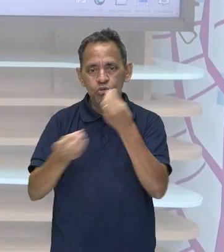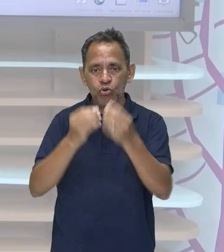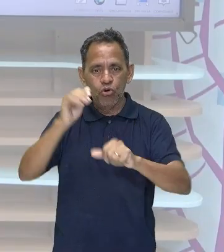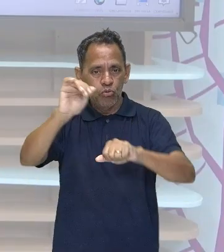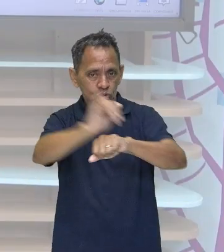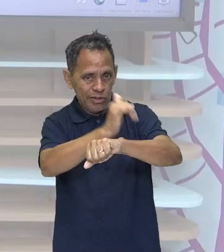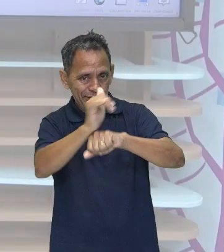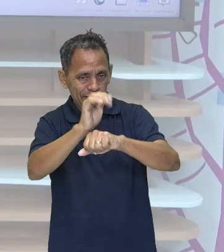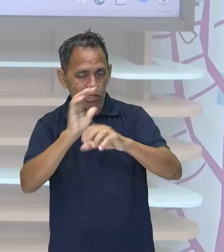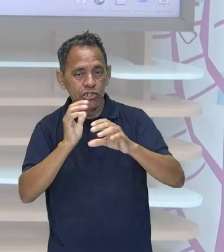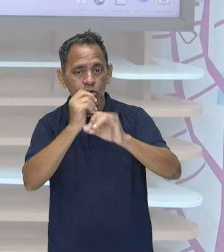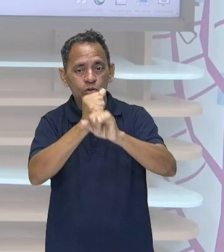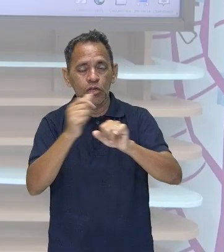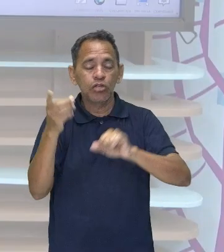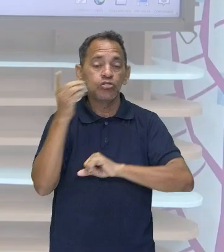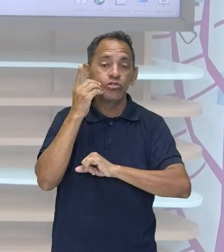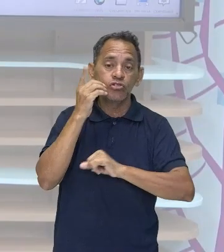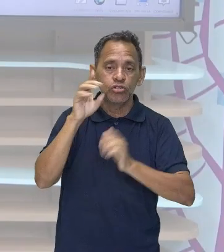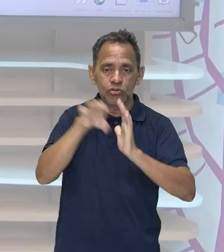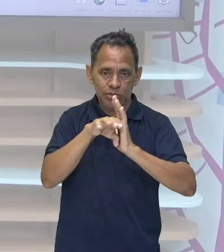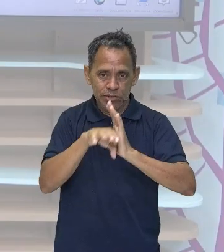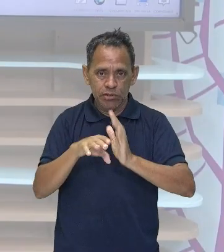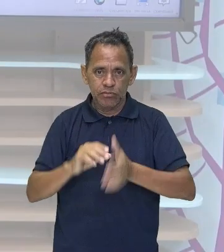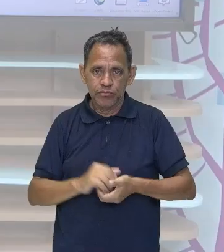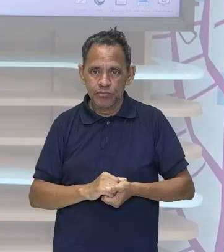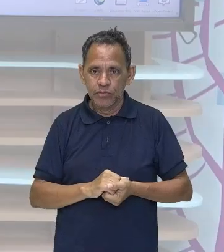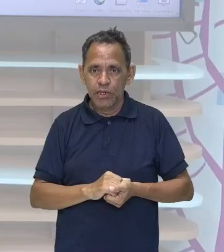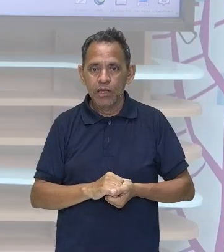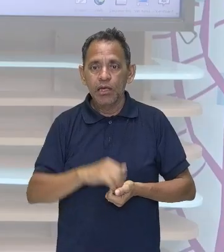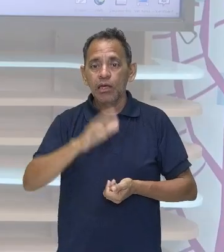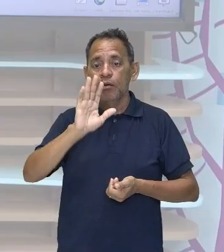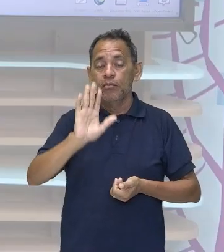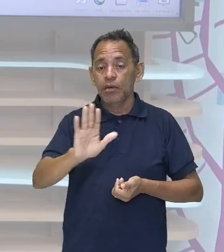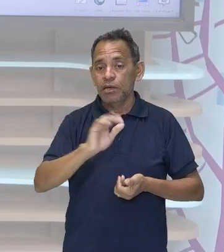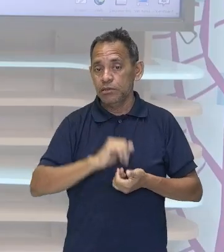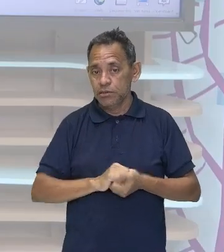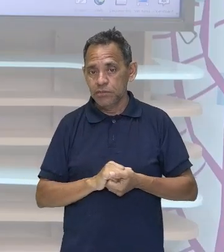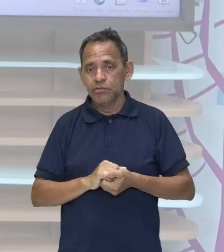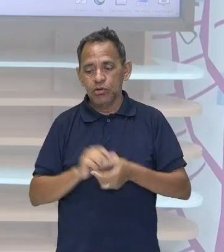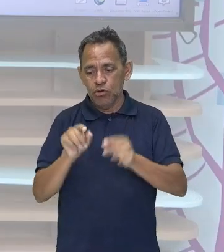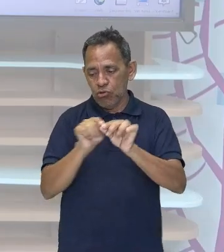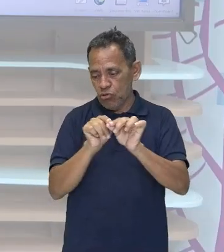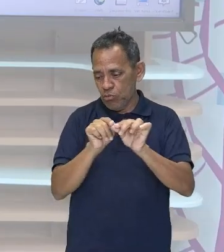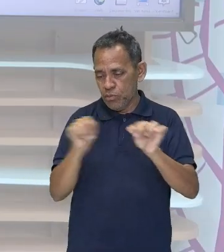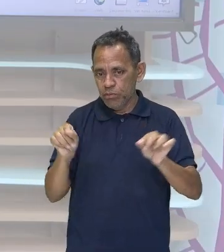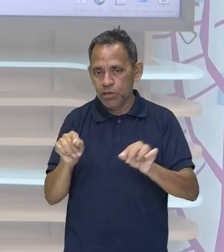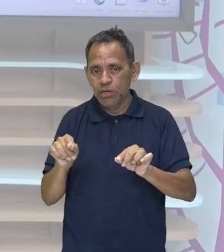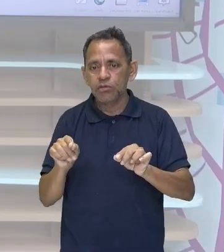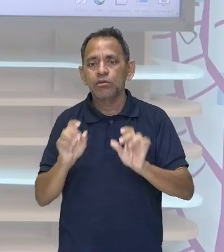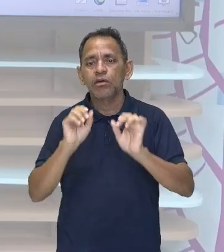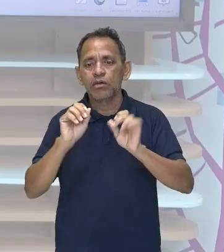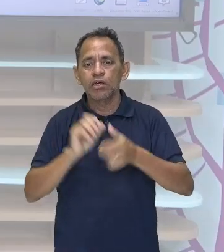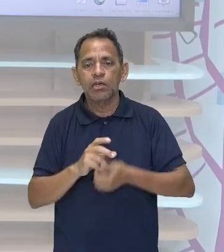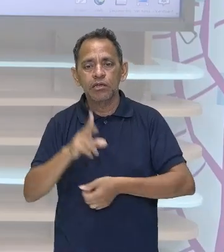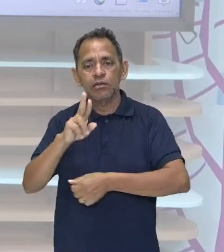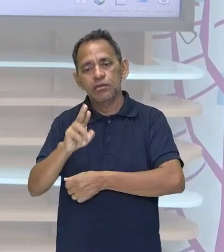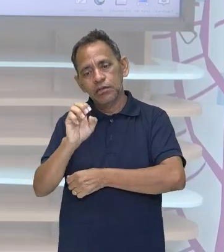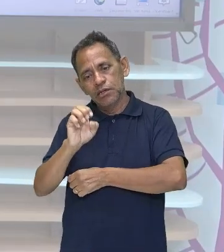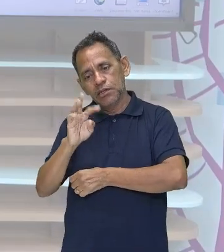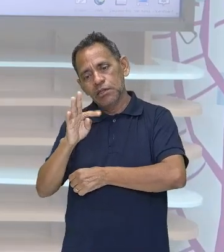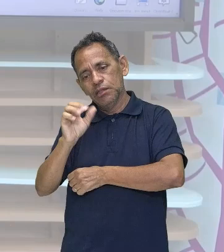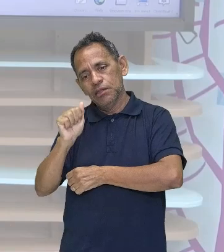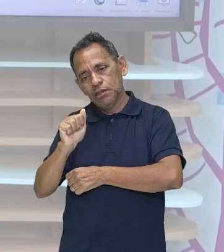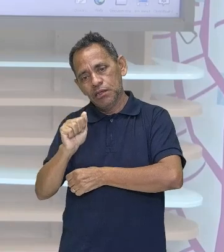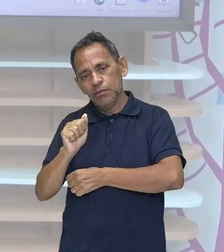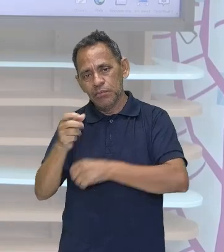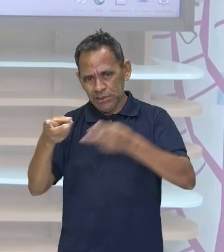conceito no dia a dia, tá? Já que o comprimento, né, como eu falei para vocês, nada mais é que uma reta, né? Abrindo aqui a